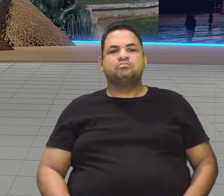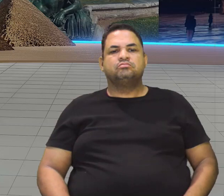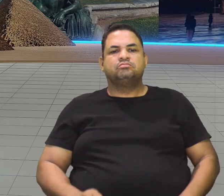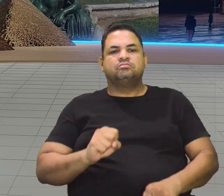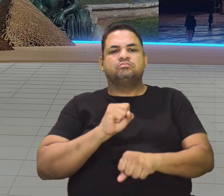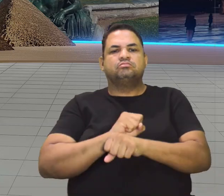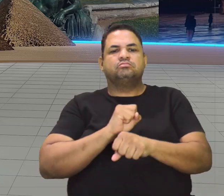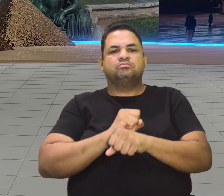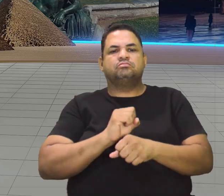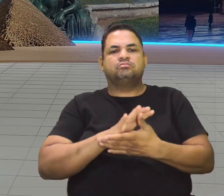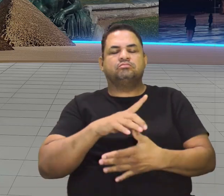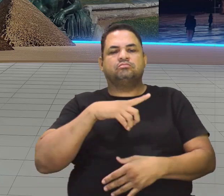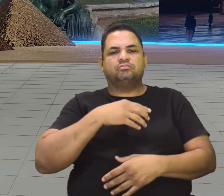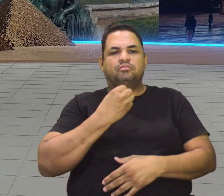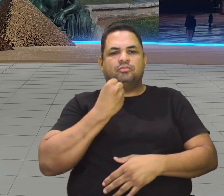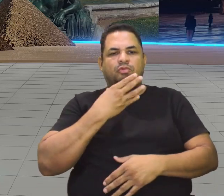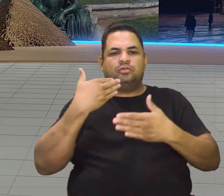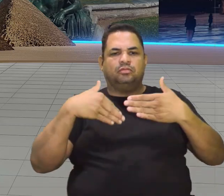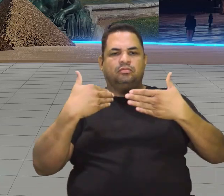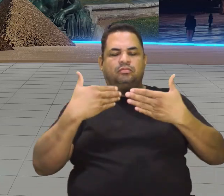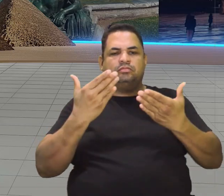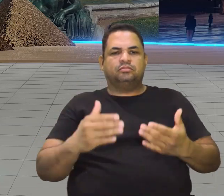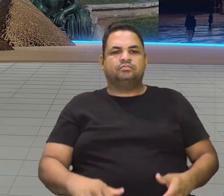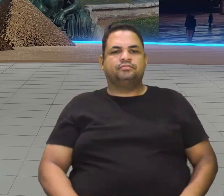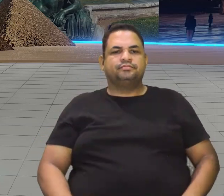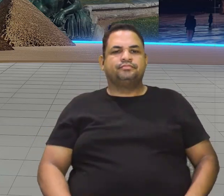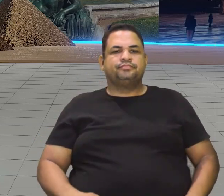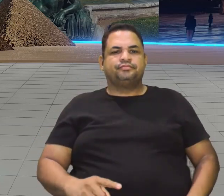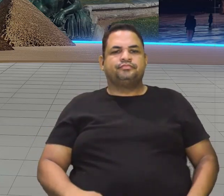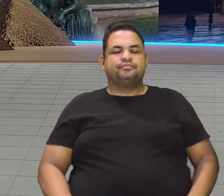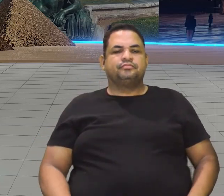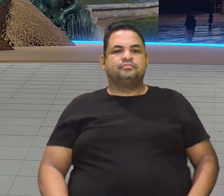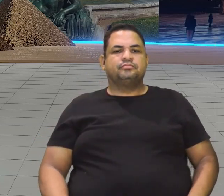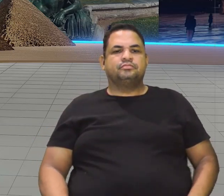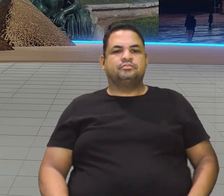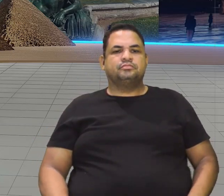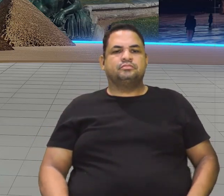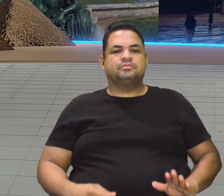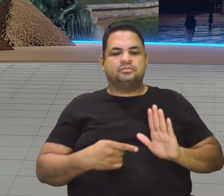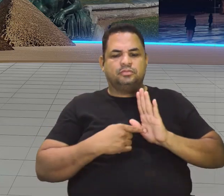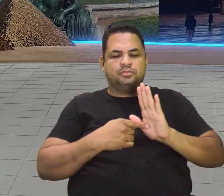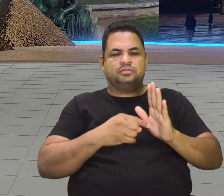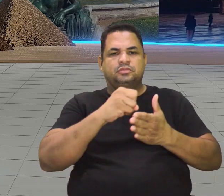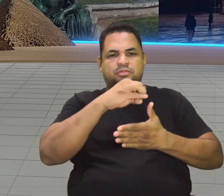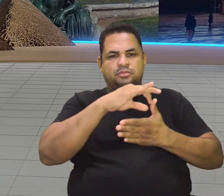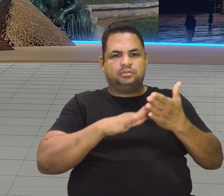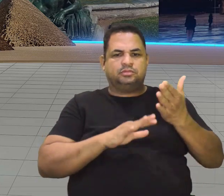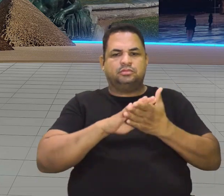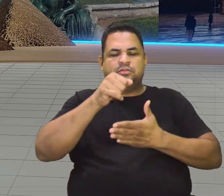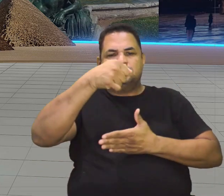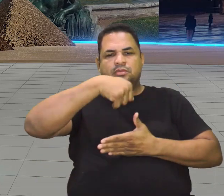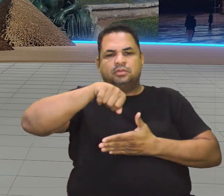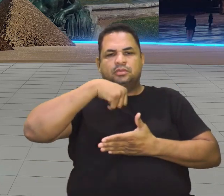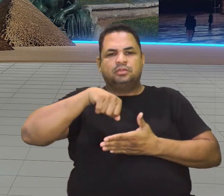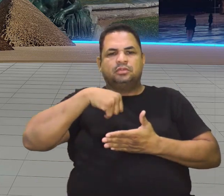que vocês tenham uma boa prova. Tá? Depois, já passei o gabarito do professor de vocês, ele irá corrigir a prova de